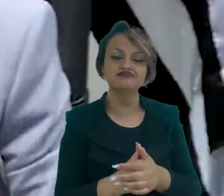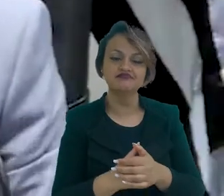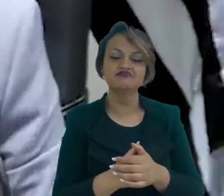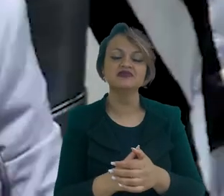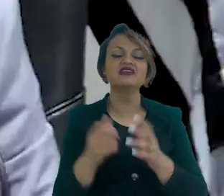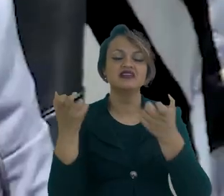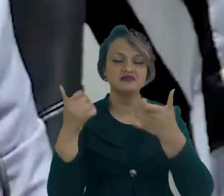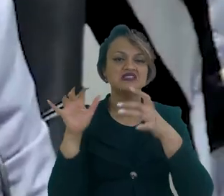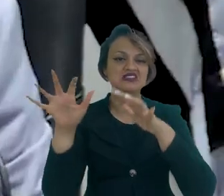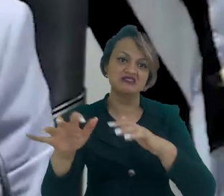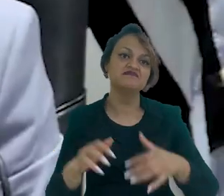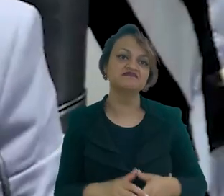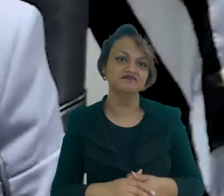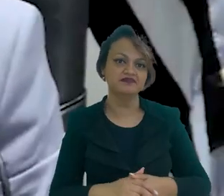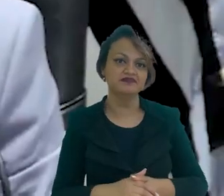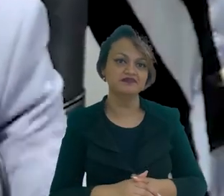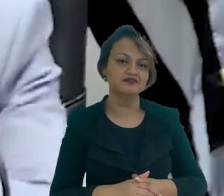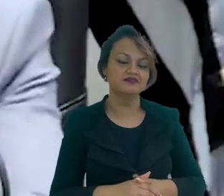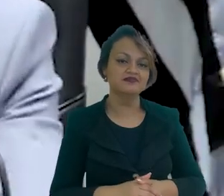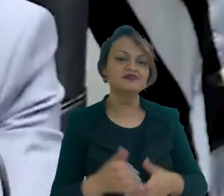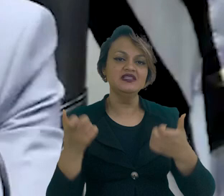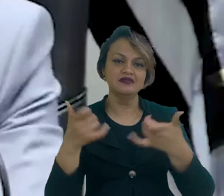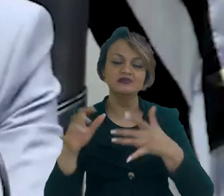na perseguição deles próprios